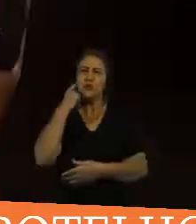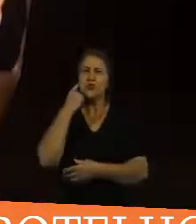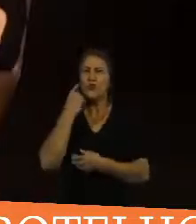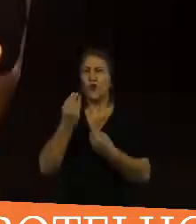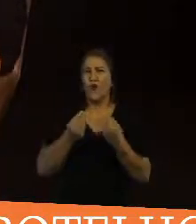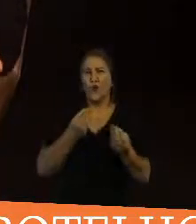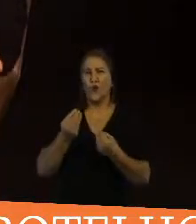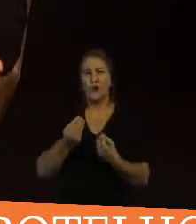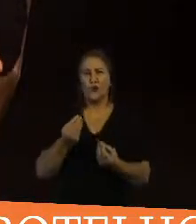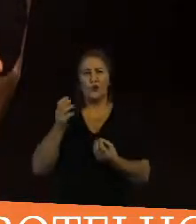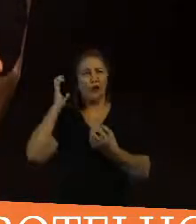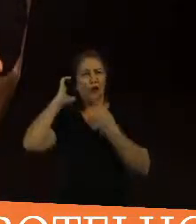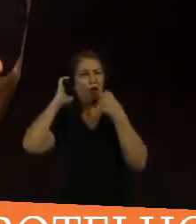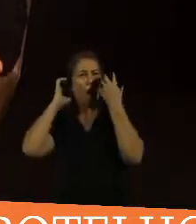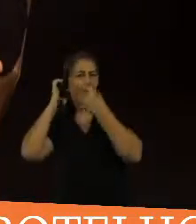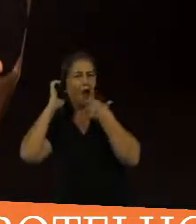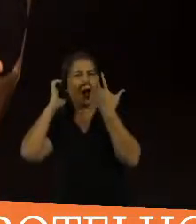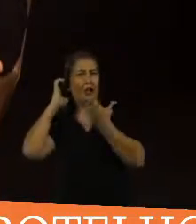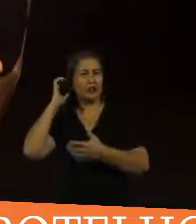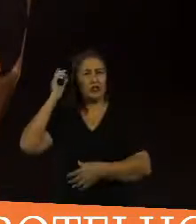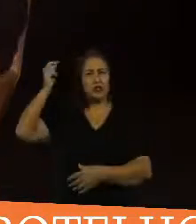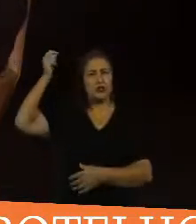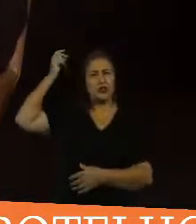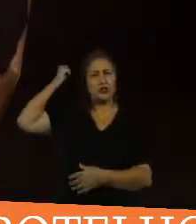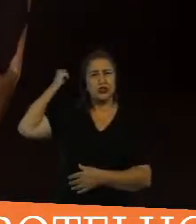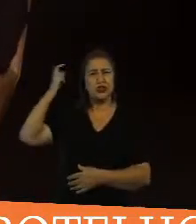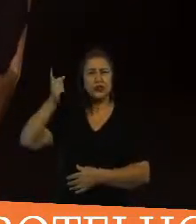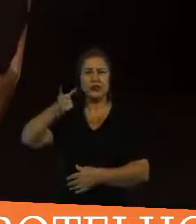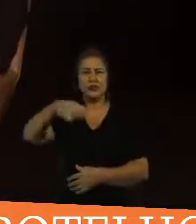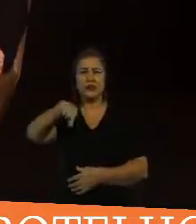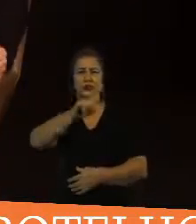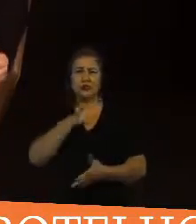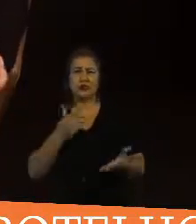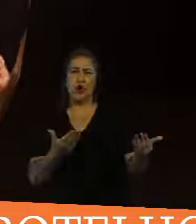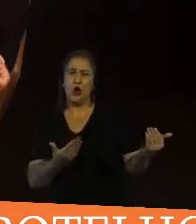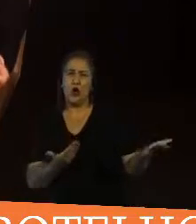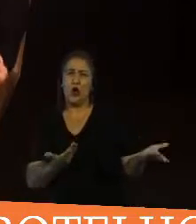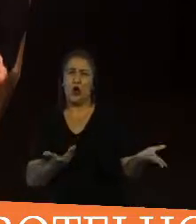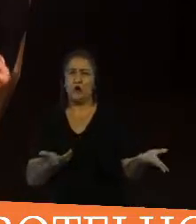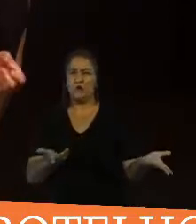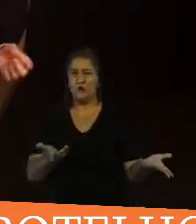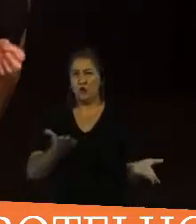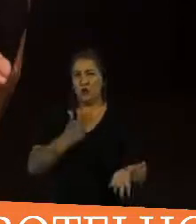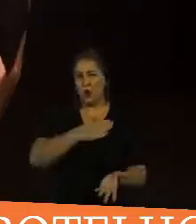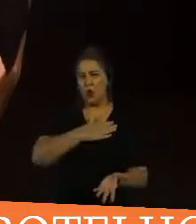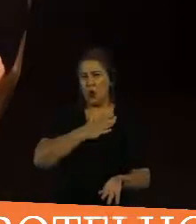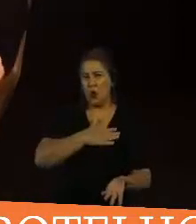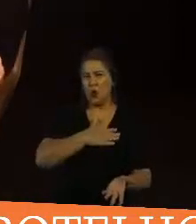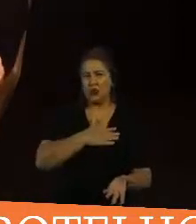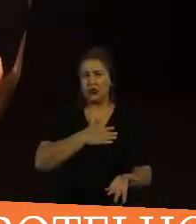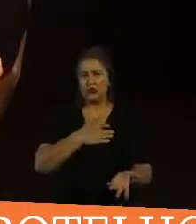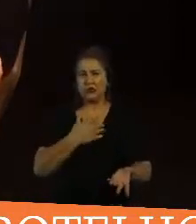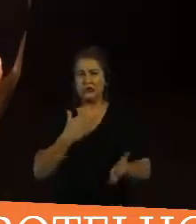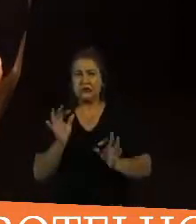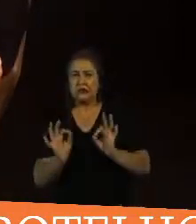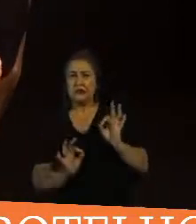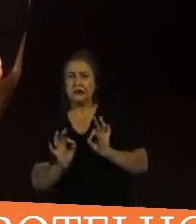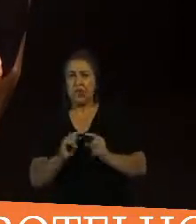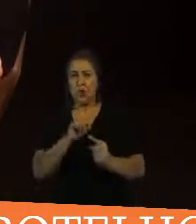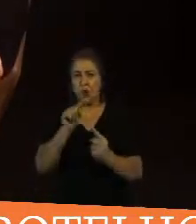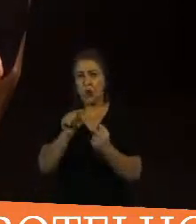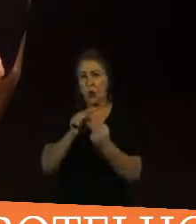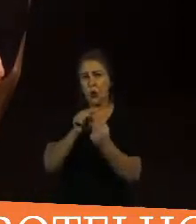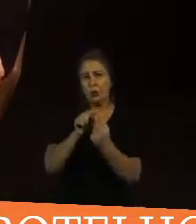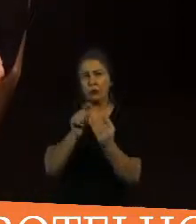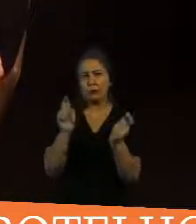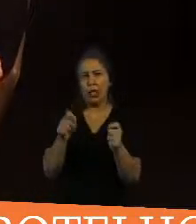porque é a música do rádio, a música mais antiga. E aí a gente pensou assim, será que nós vamos conseguir atingir esses alunos? Será que vai dar certo?